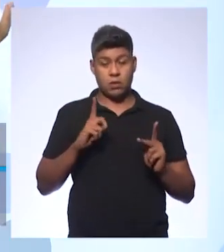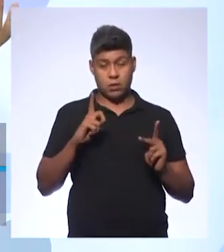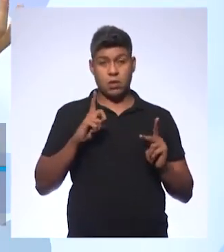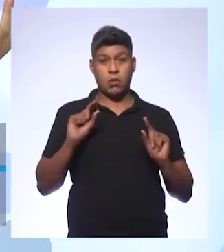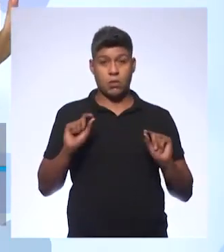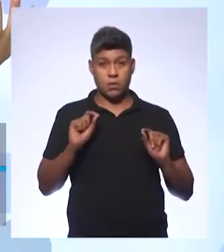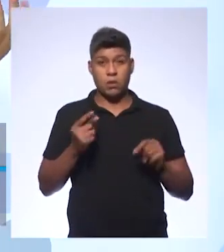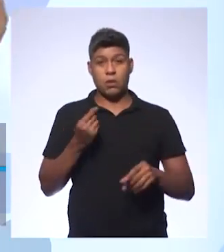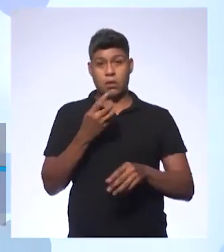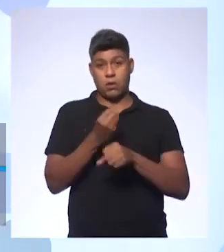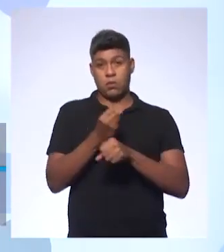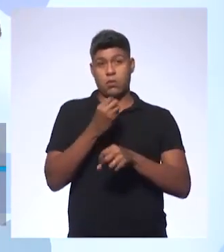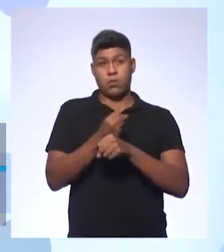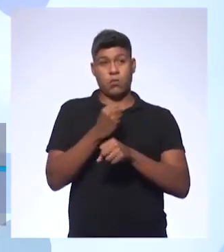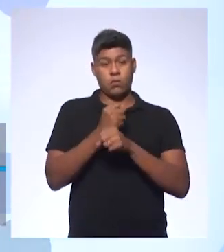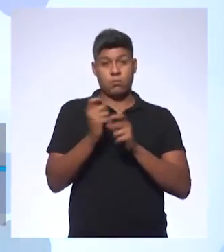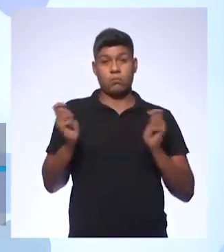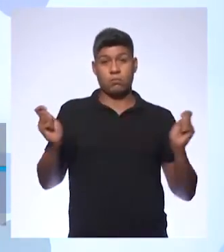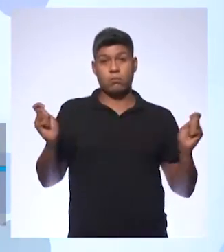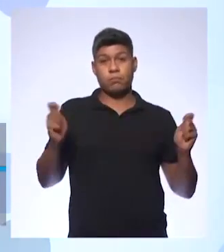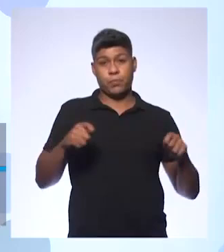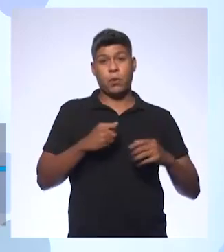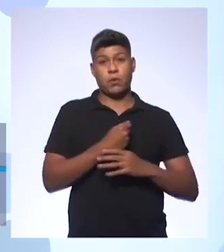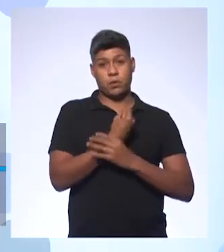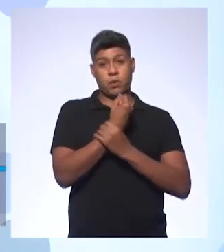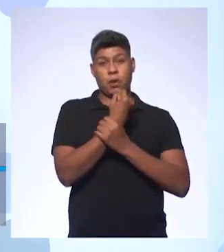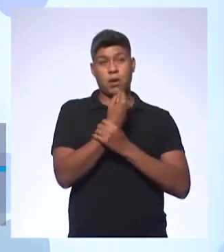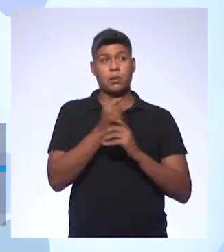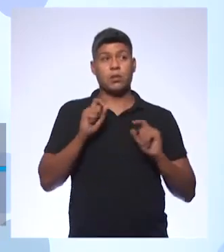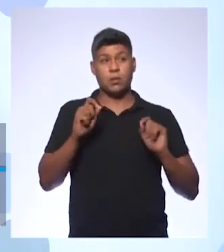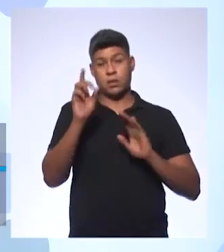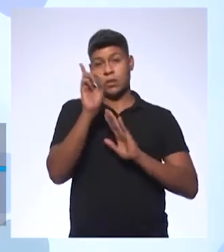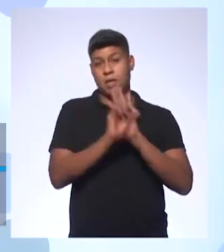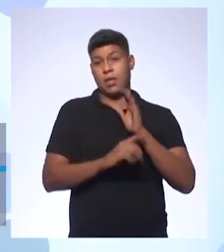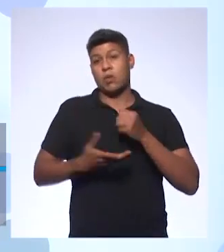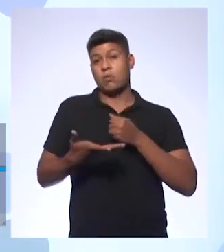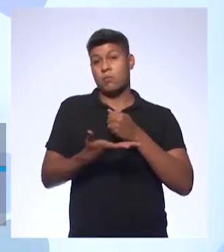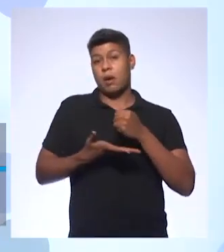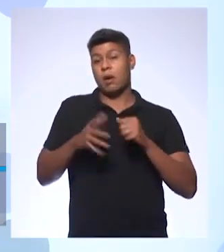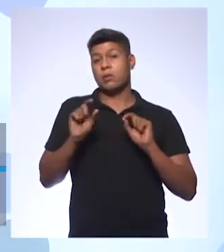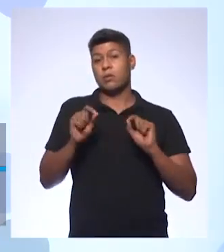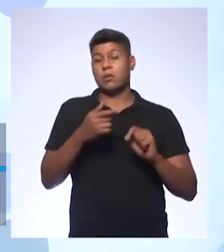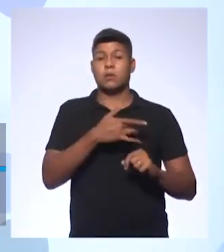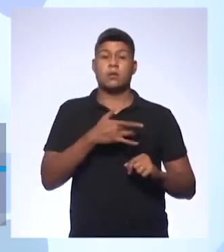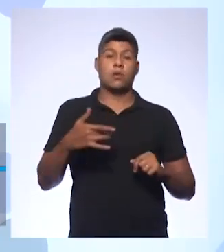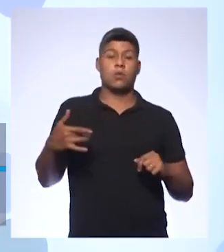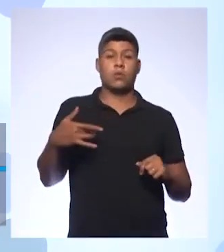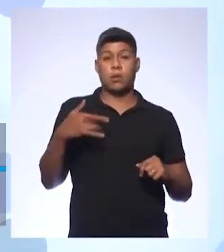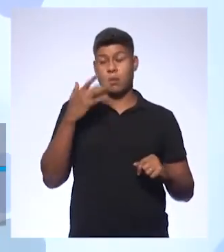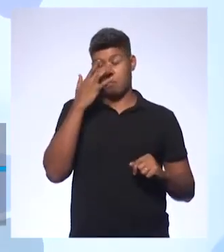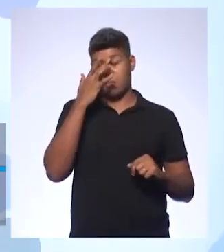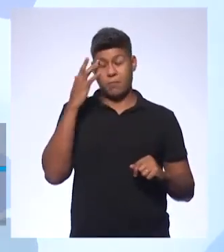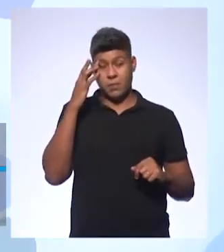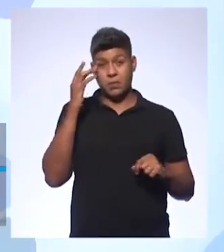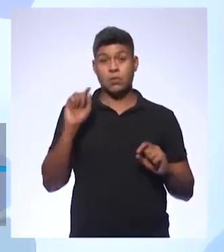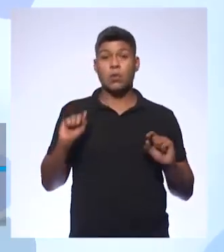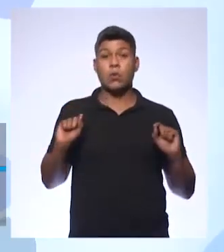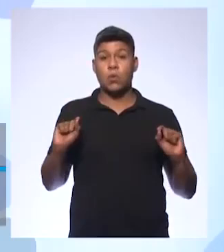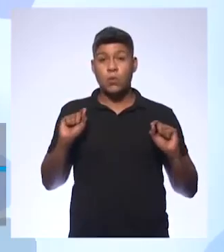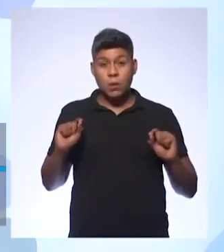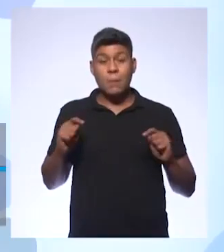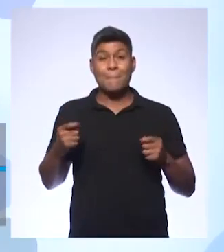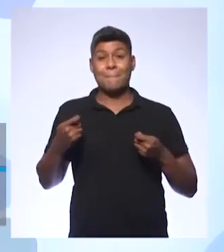situação econômica que permite garantir um direito básico, que é o direito à saúde. Aqueles que